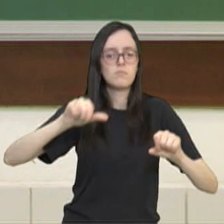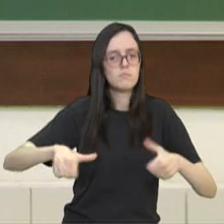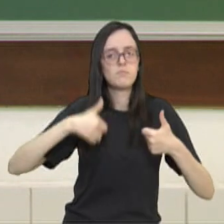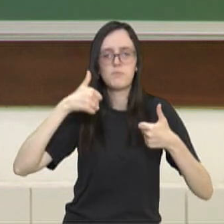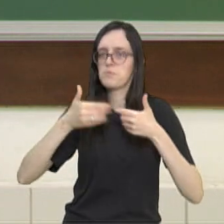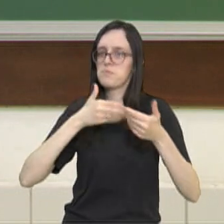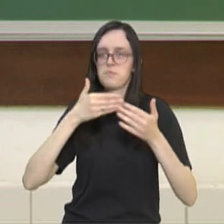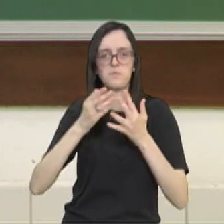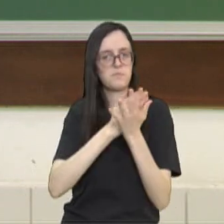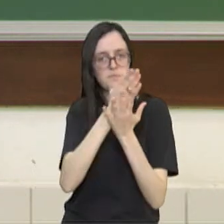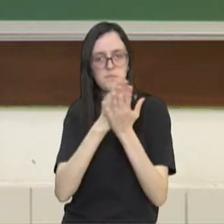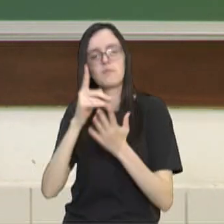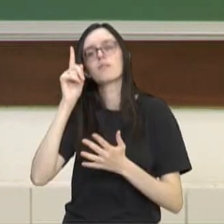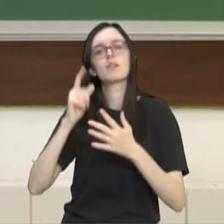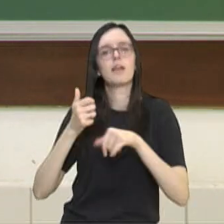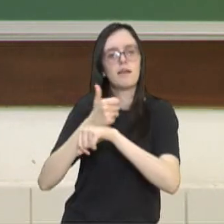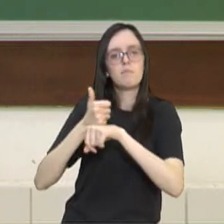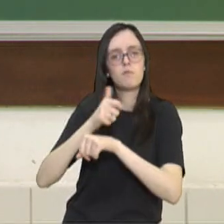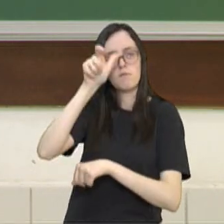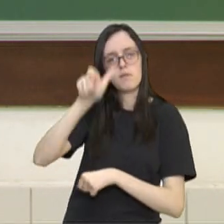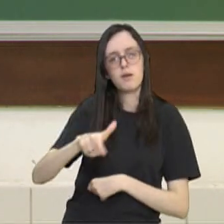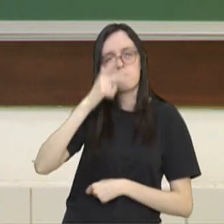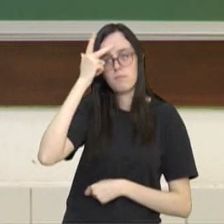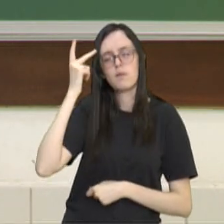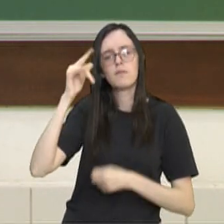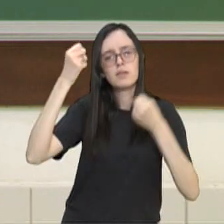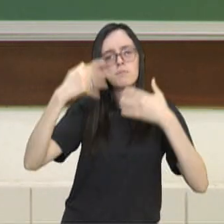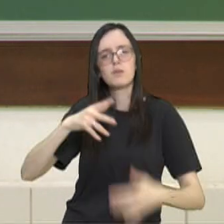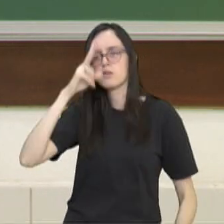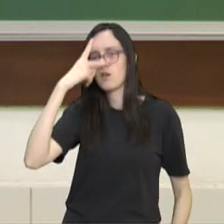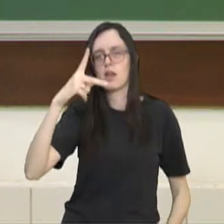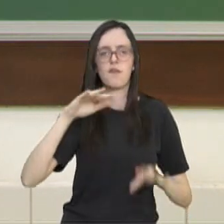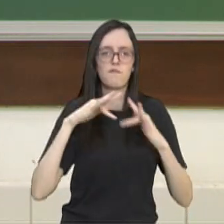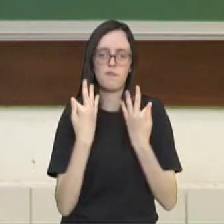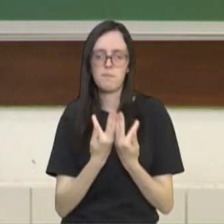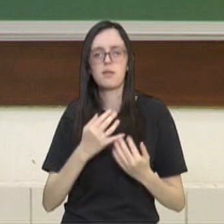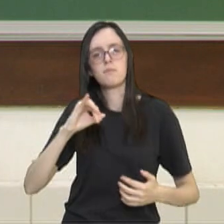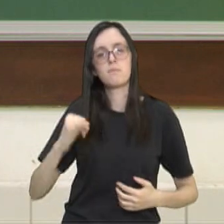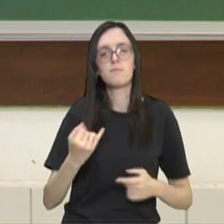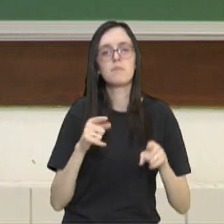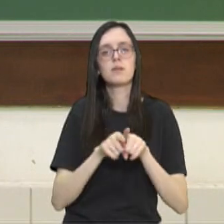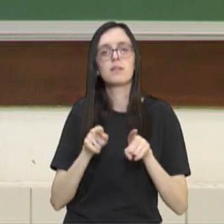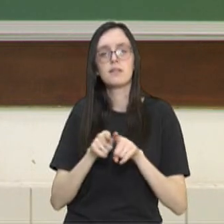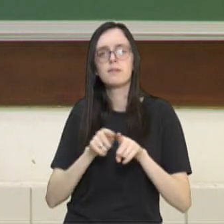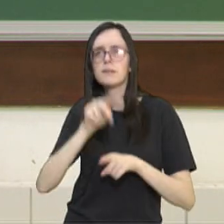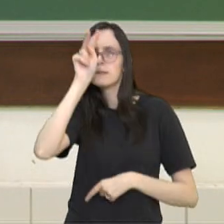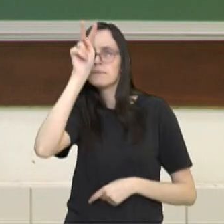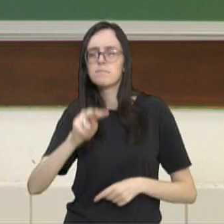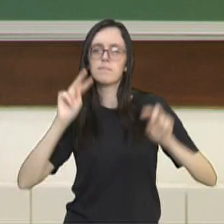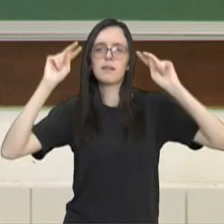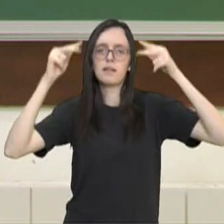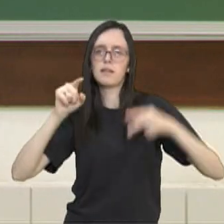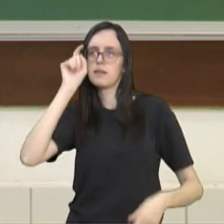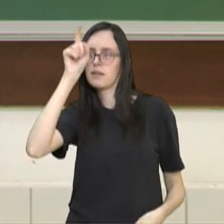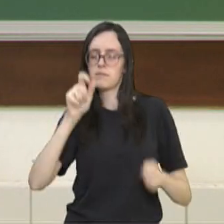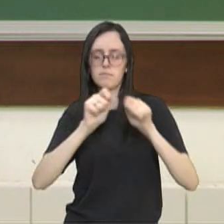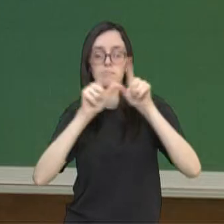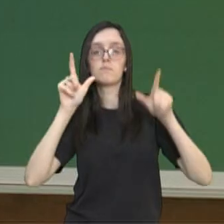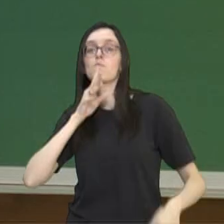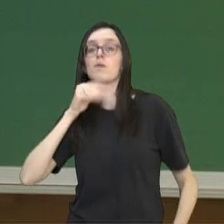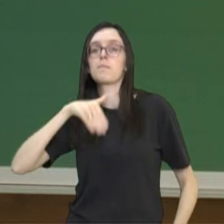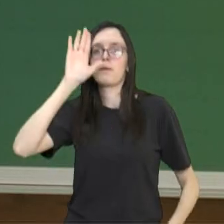né, um outro vídeo também falando do histórico, da evolução, de como que chegou até os dias de hoje, bem bacana. E a